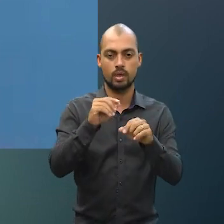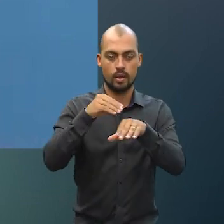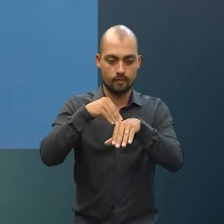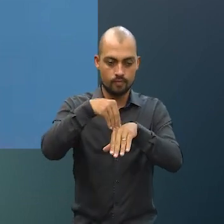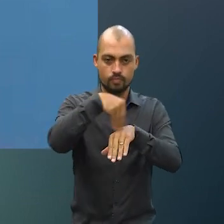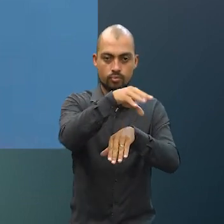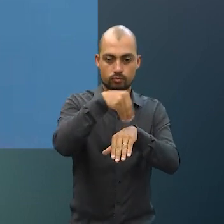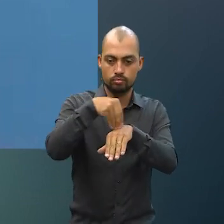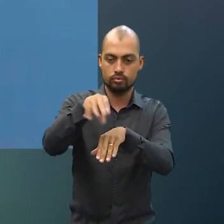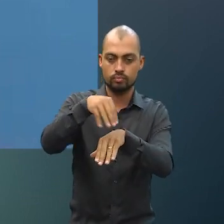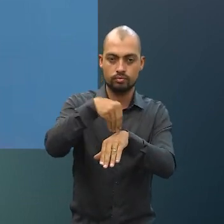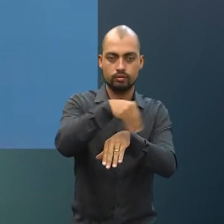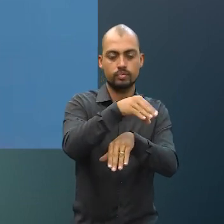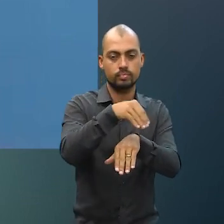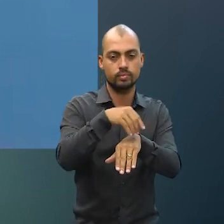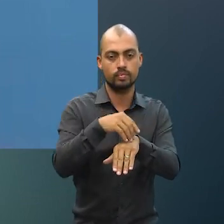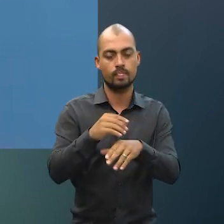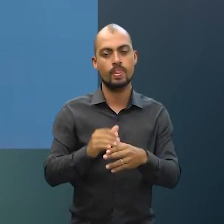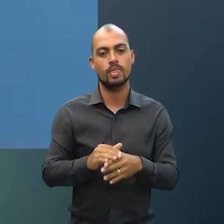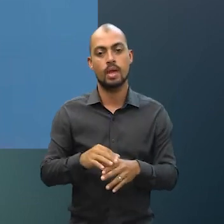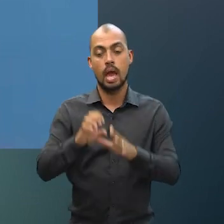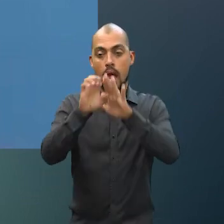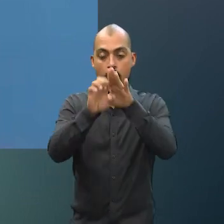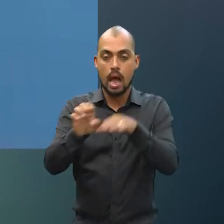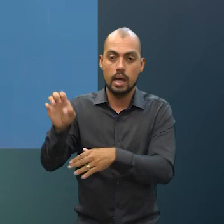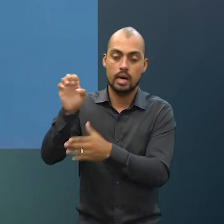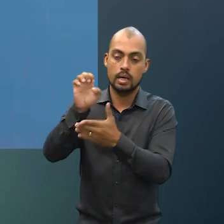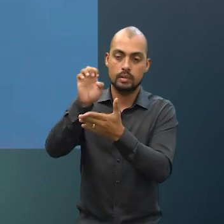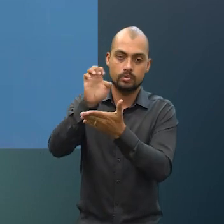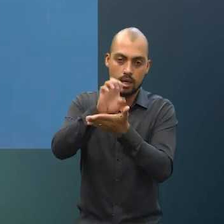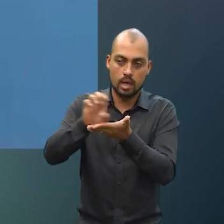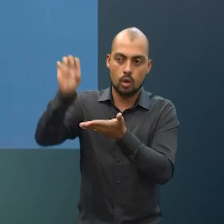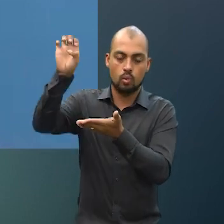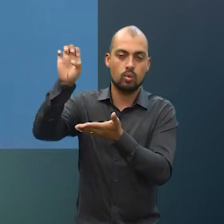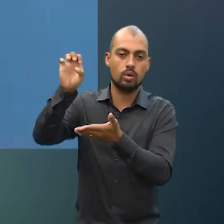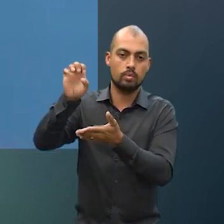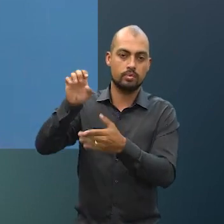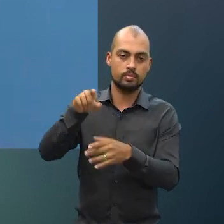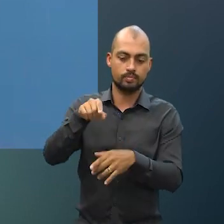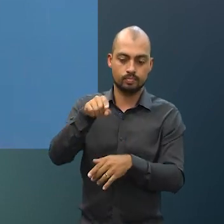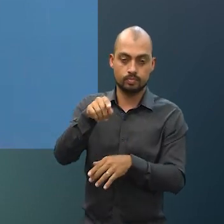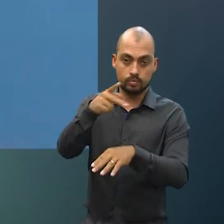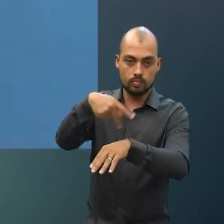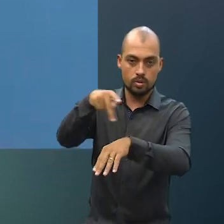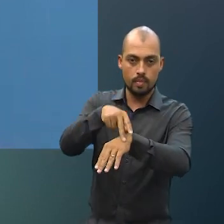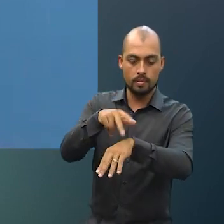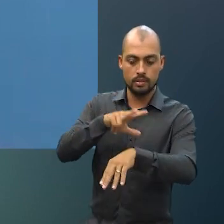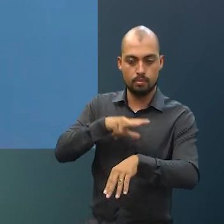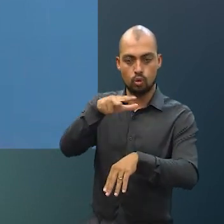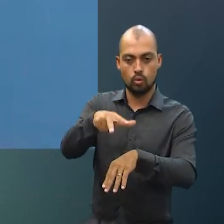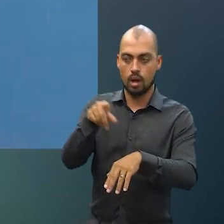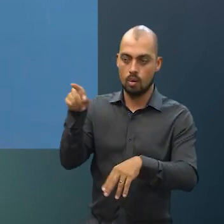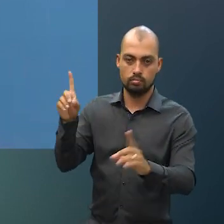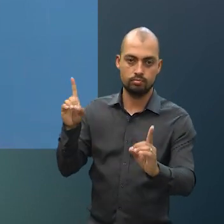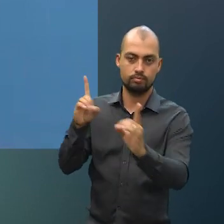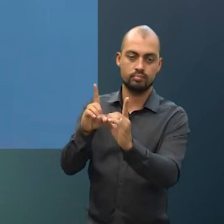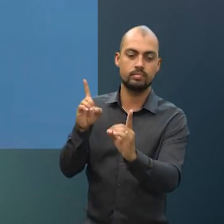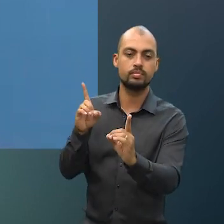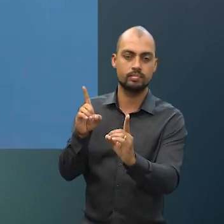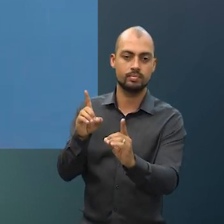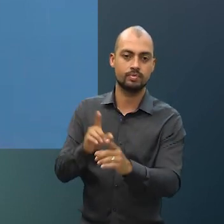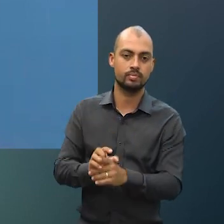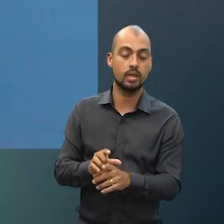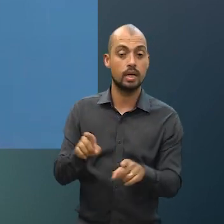O bloco europeu vai ser atendido pela operação de Portugal. Estamos lá abraçados